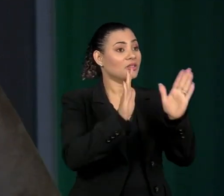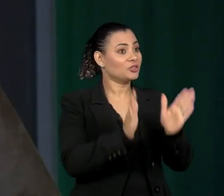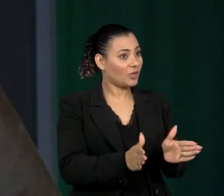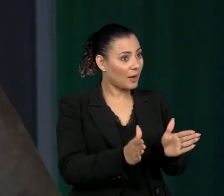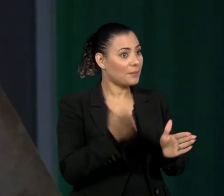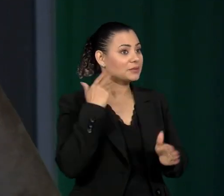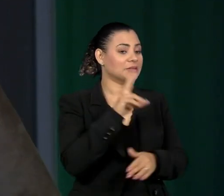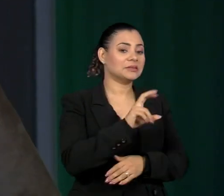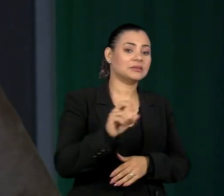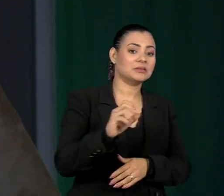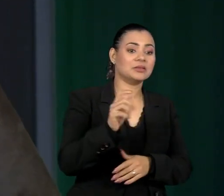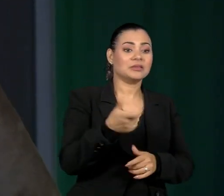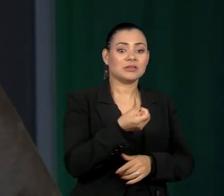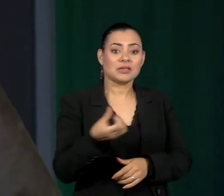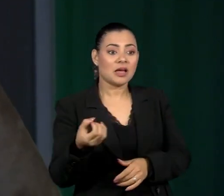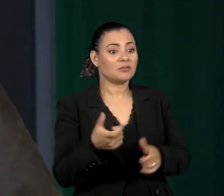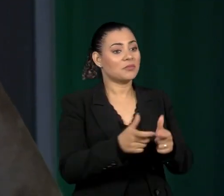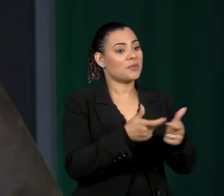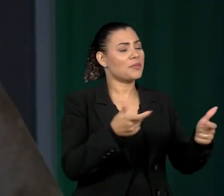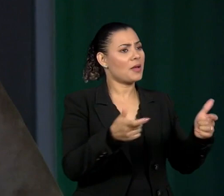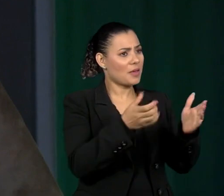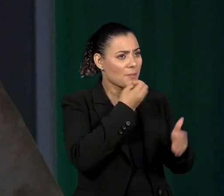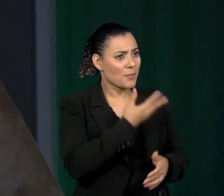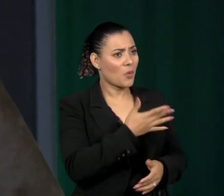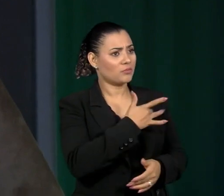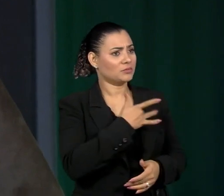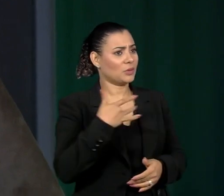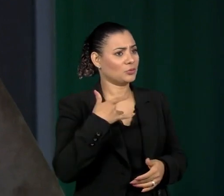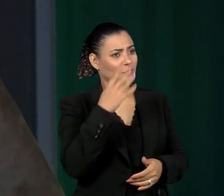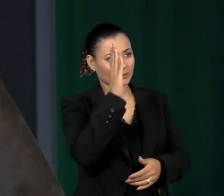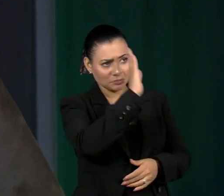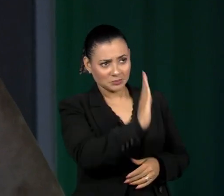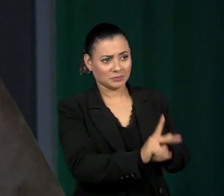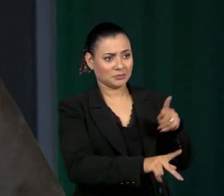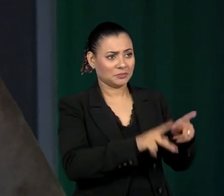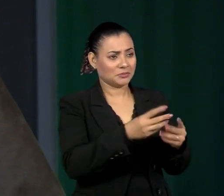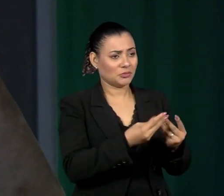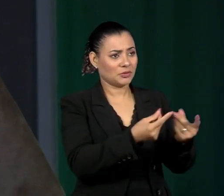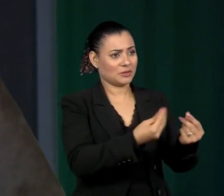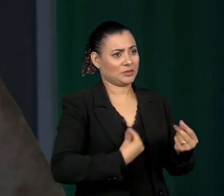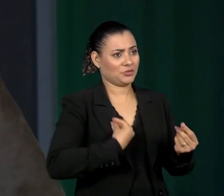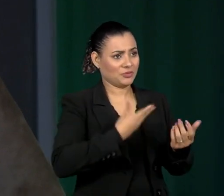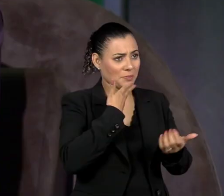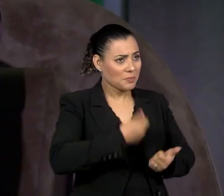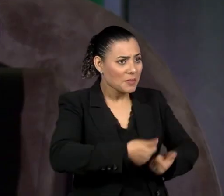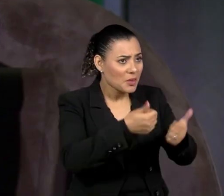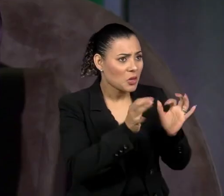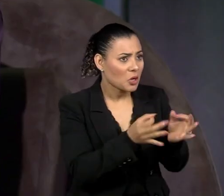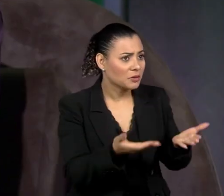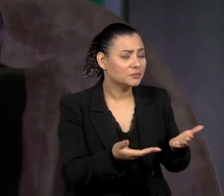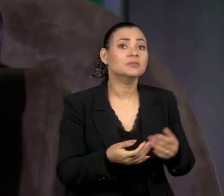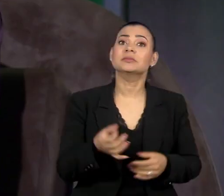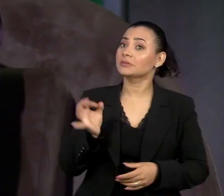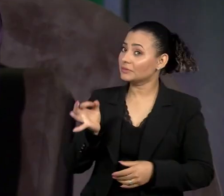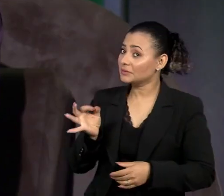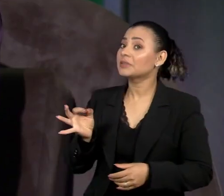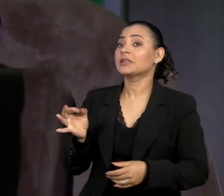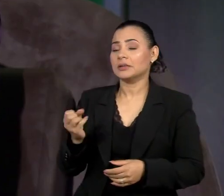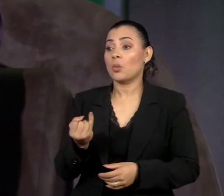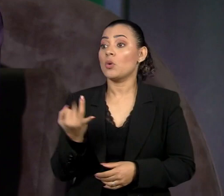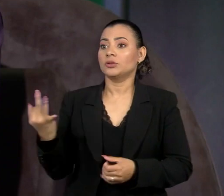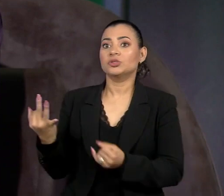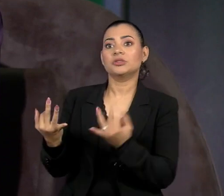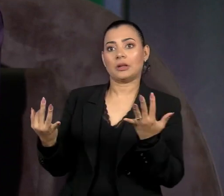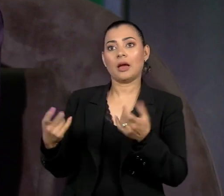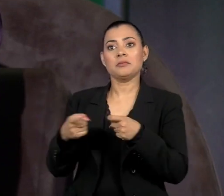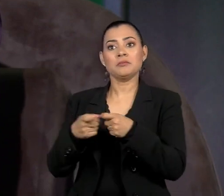doutor Caio? Isso é bom para a saúde da população brasileira, melhora a qualidade de vida do brasileiro? Com certeza, né? O quantitativo de